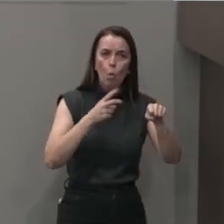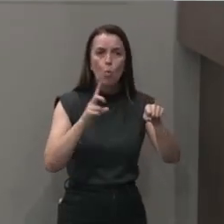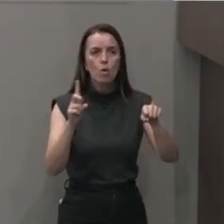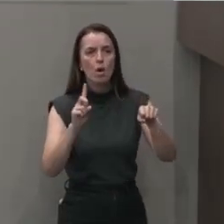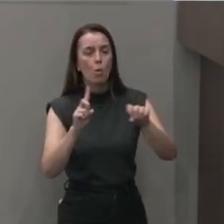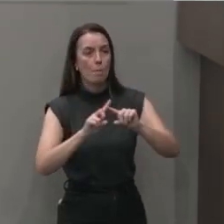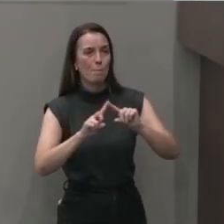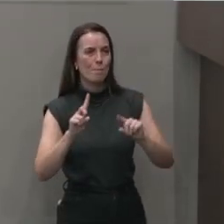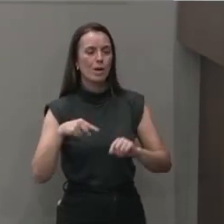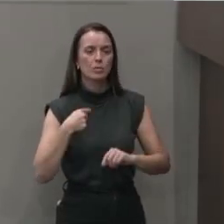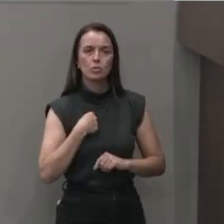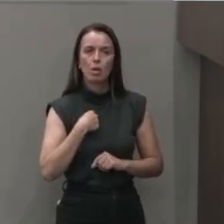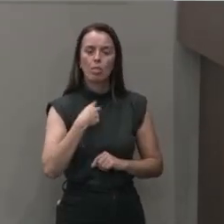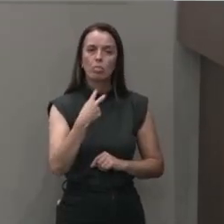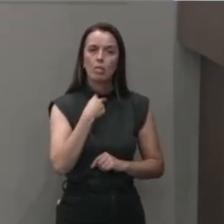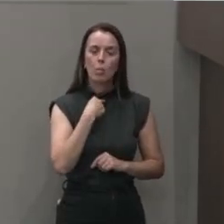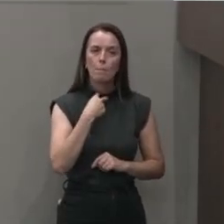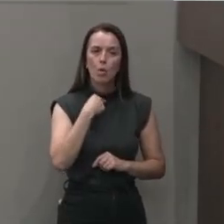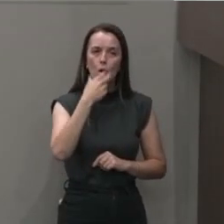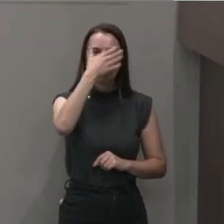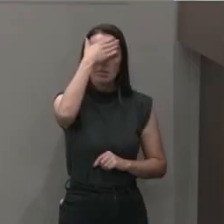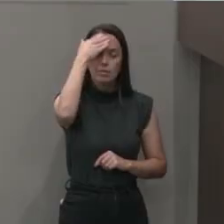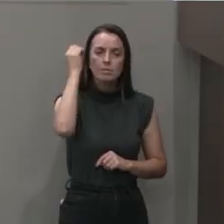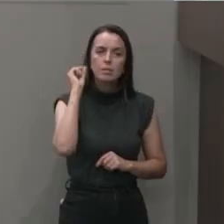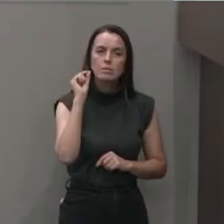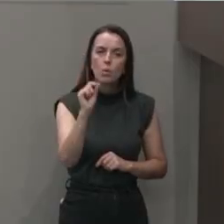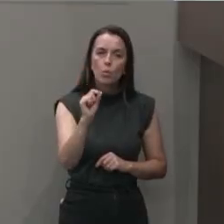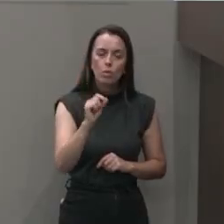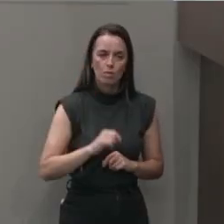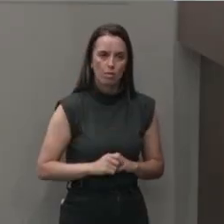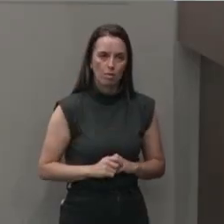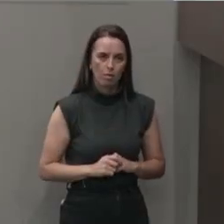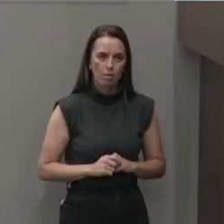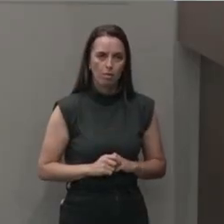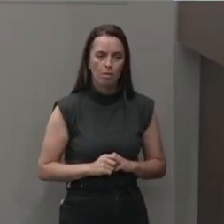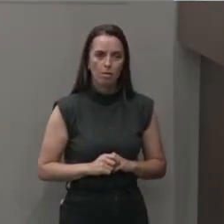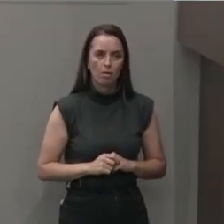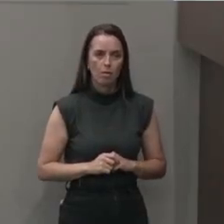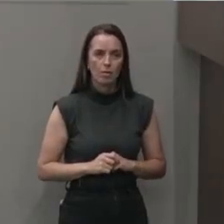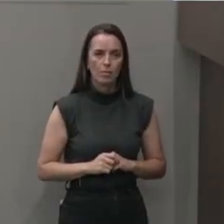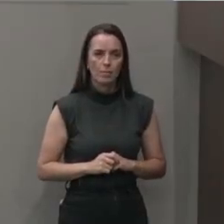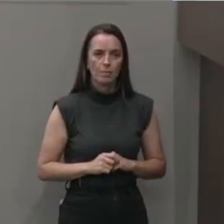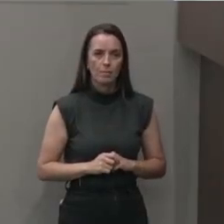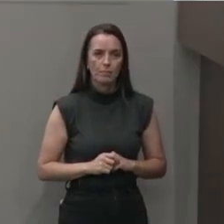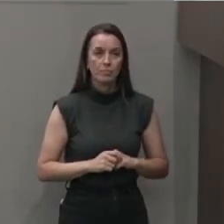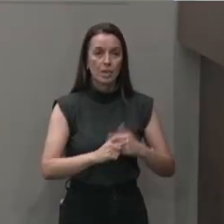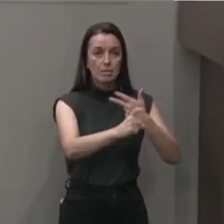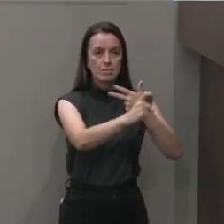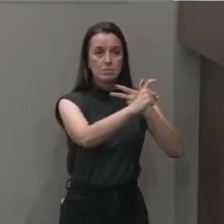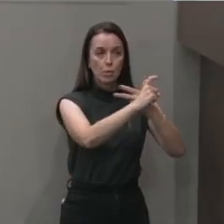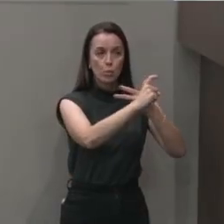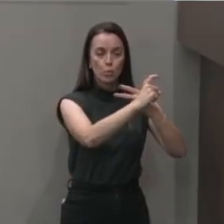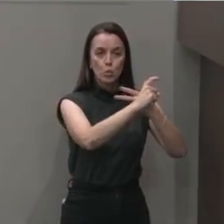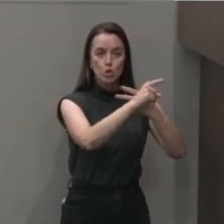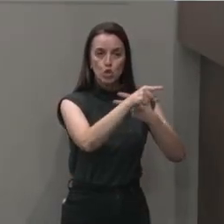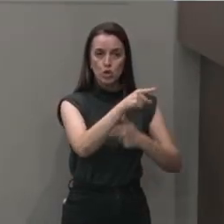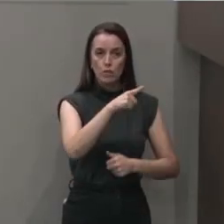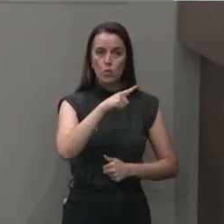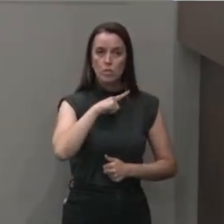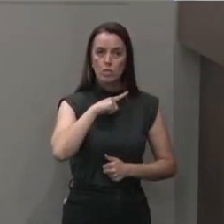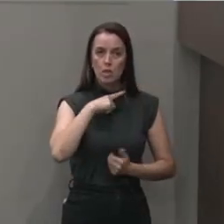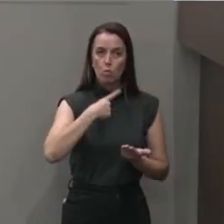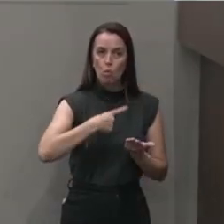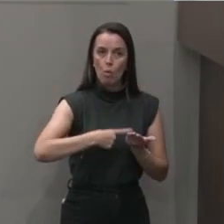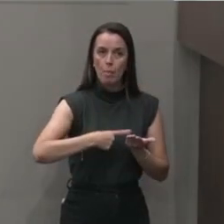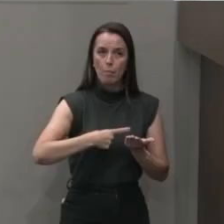pode esquecer do compromisso do Executivo em